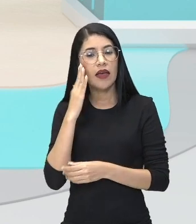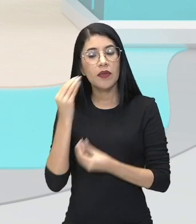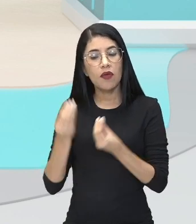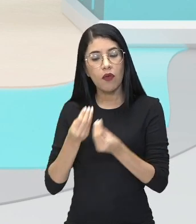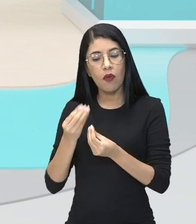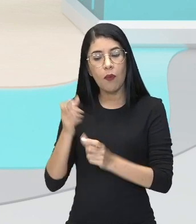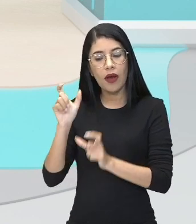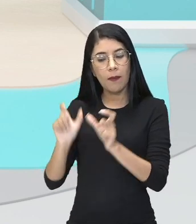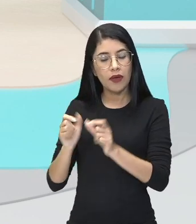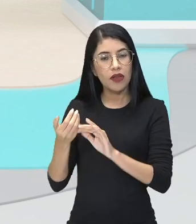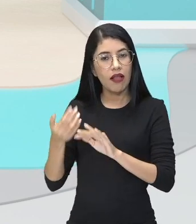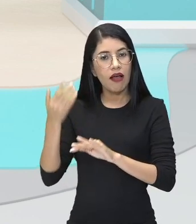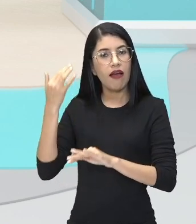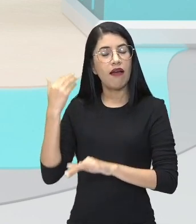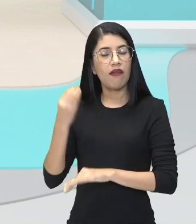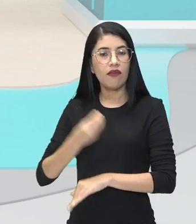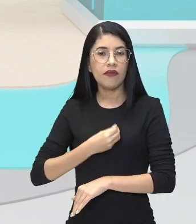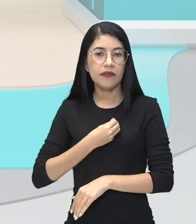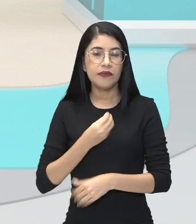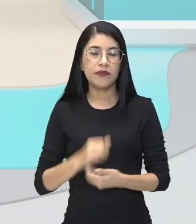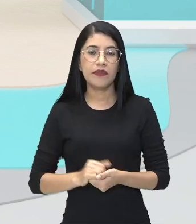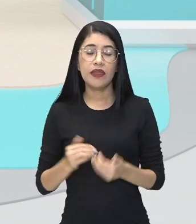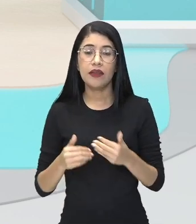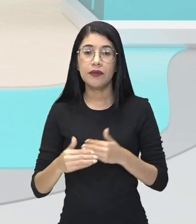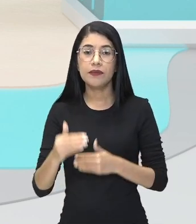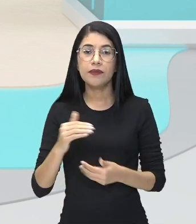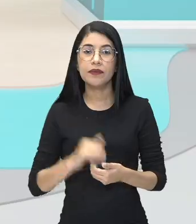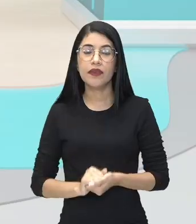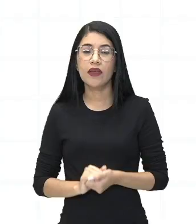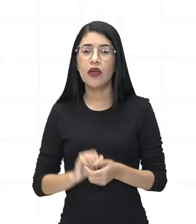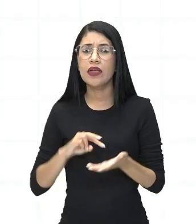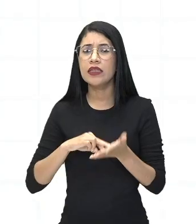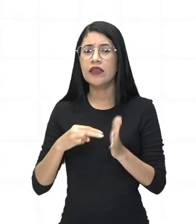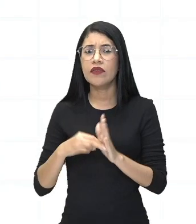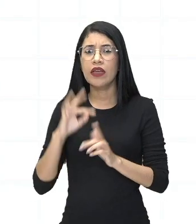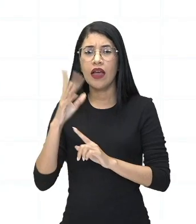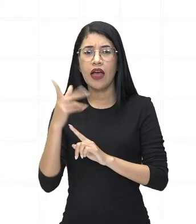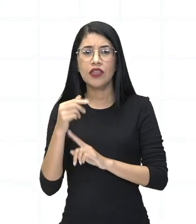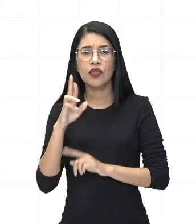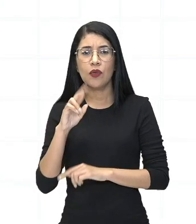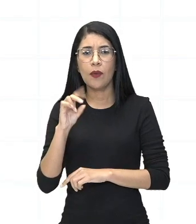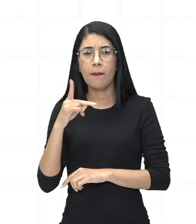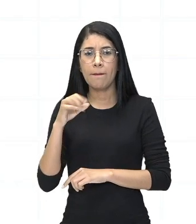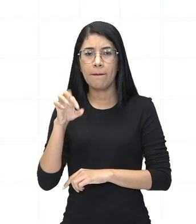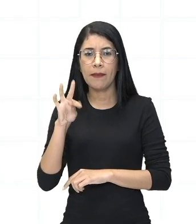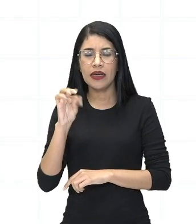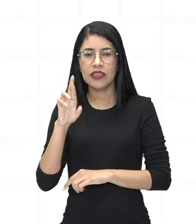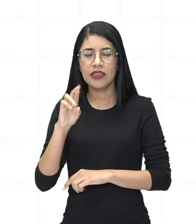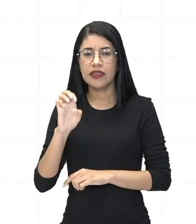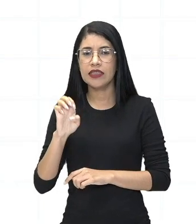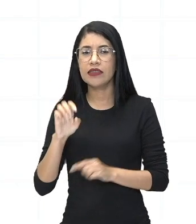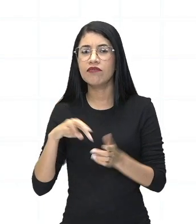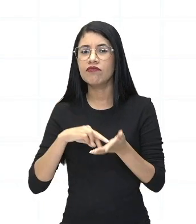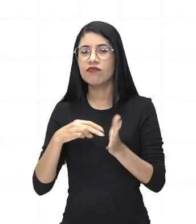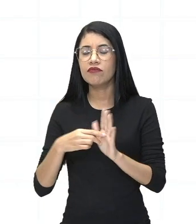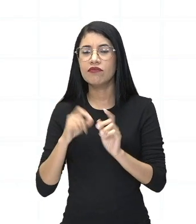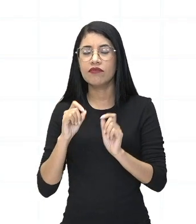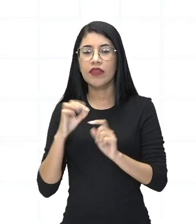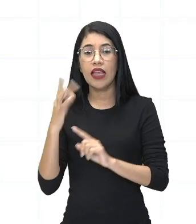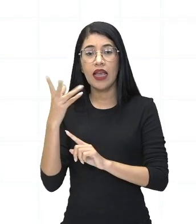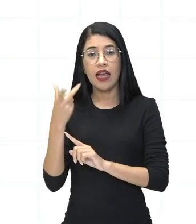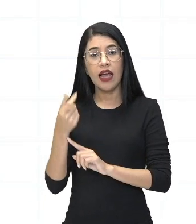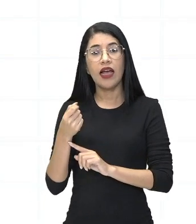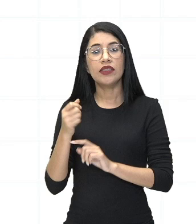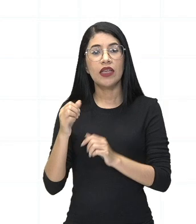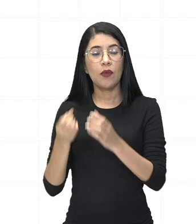esses homens viviam. E aí, continuando, o que é a arte rupestre? Vamos lá? A arte rupestre é a produção artística feita